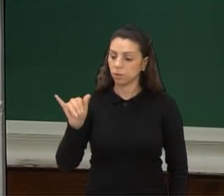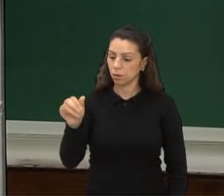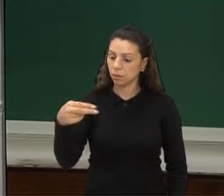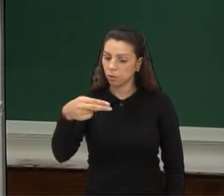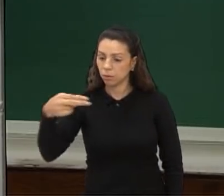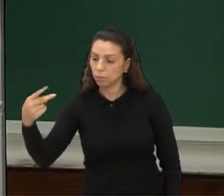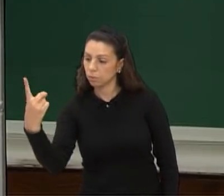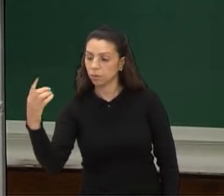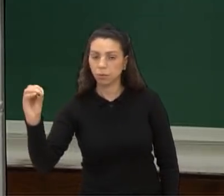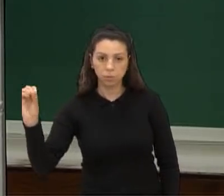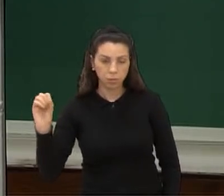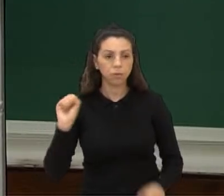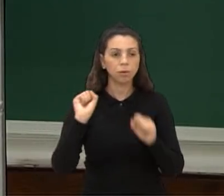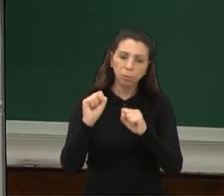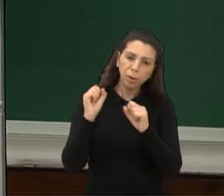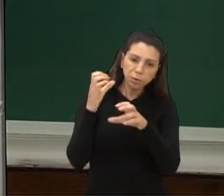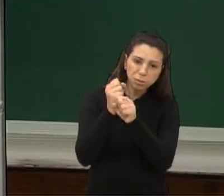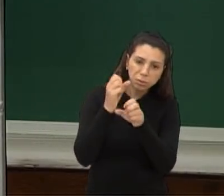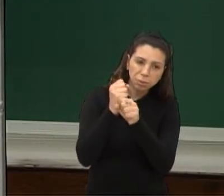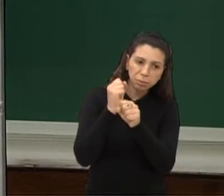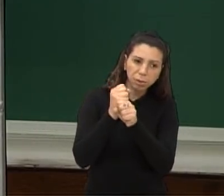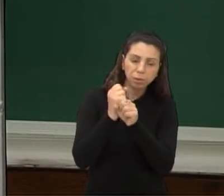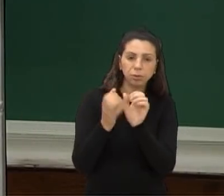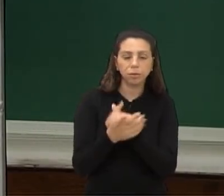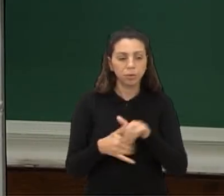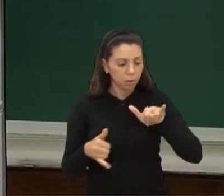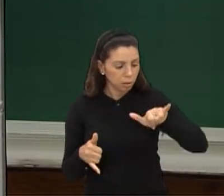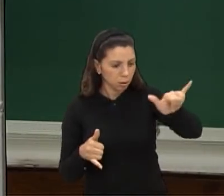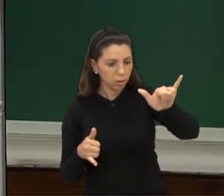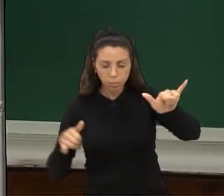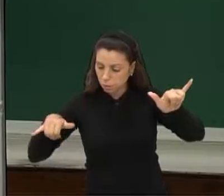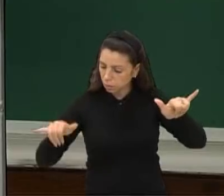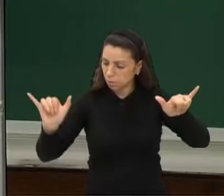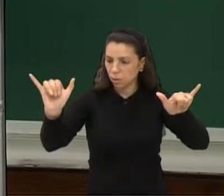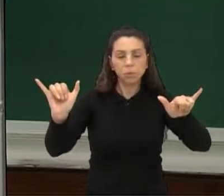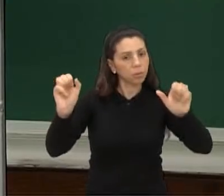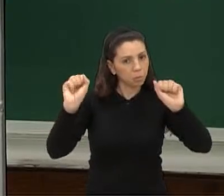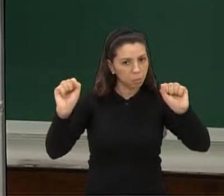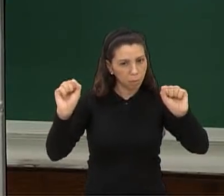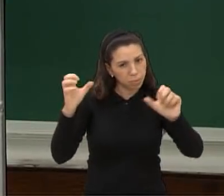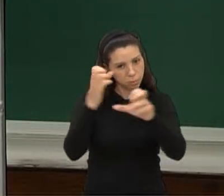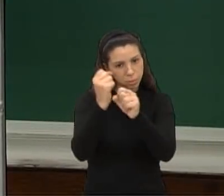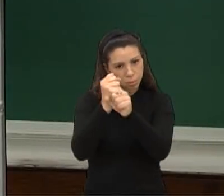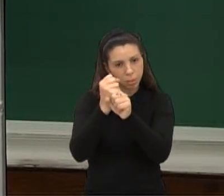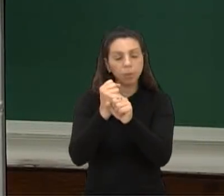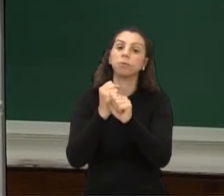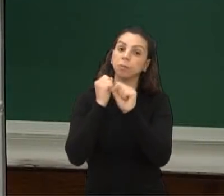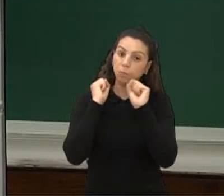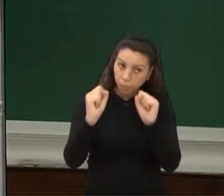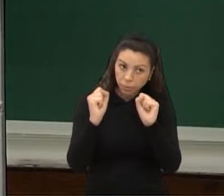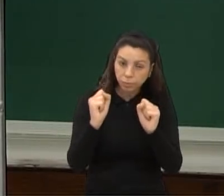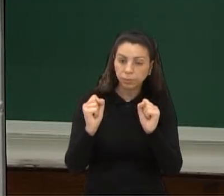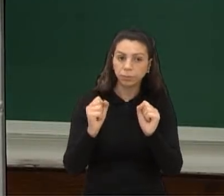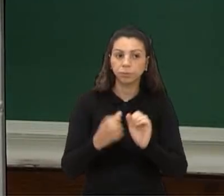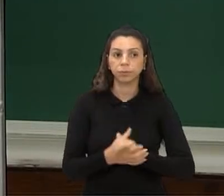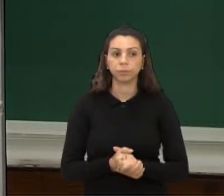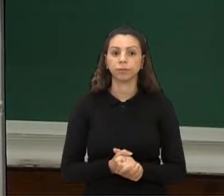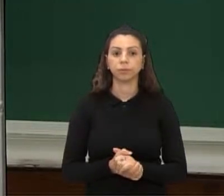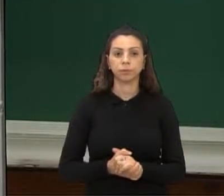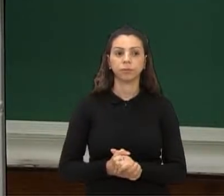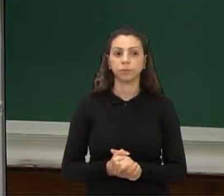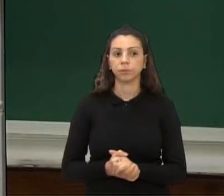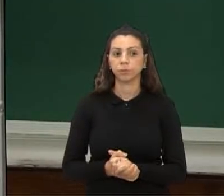em centímetros porque o exercício pediu o resultado em centímetros, tá? Então, eu sei que y mais 3y vai